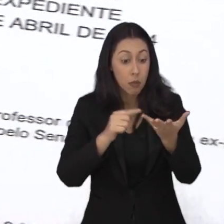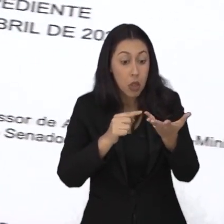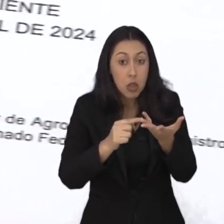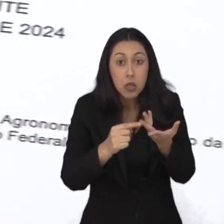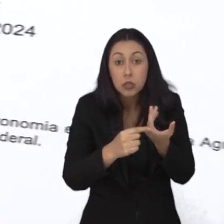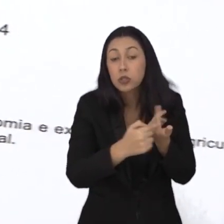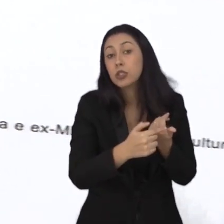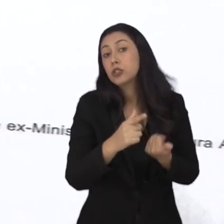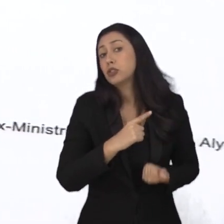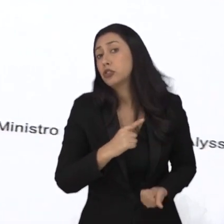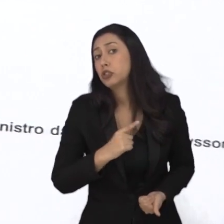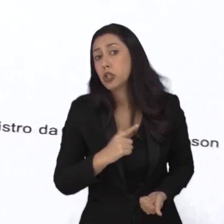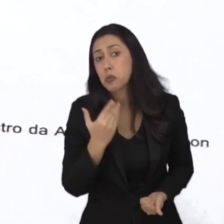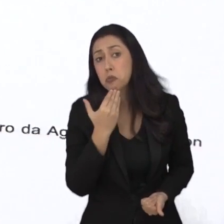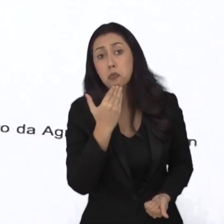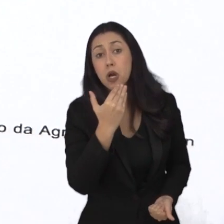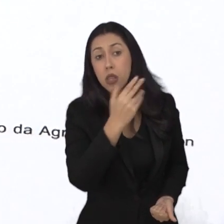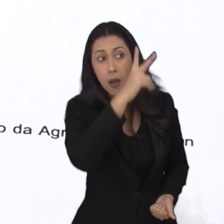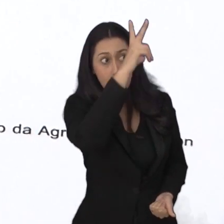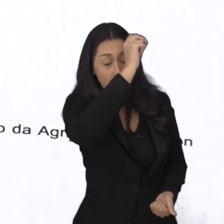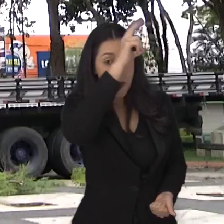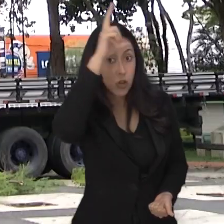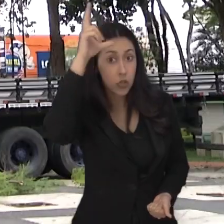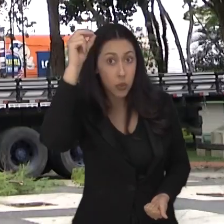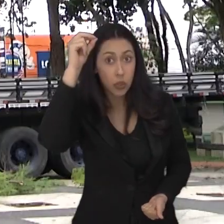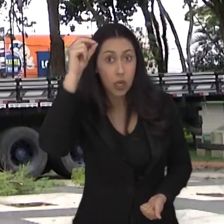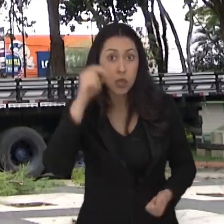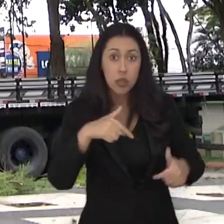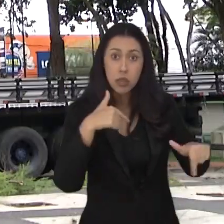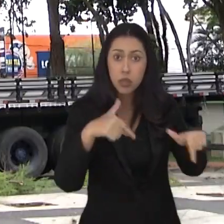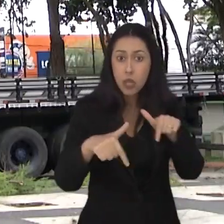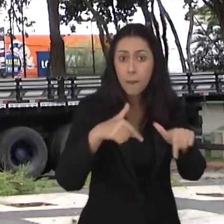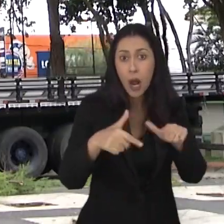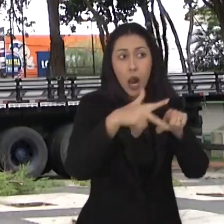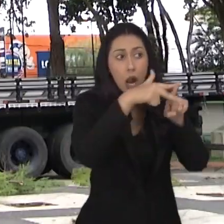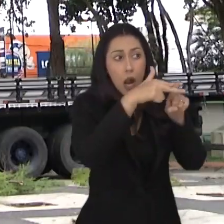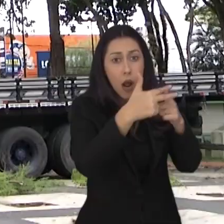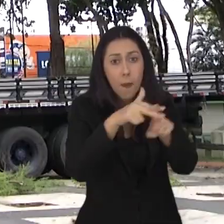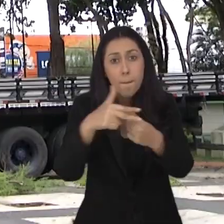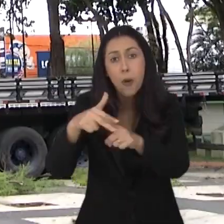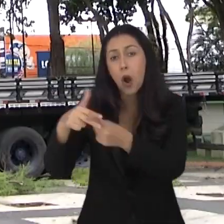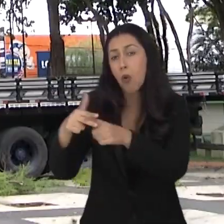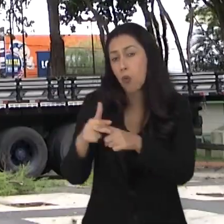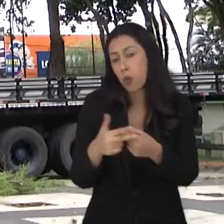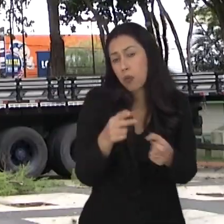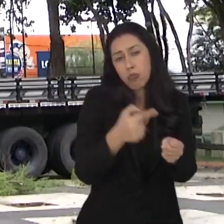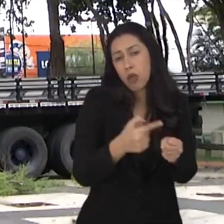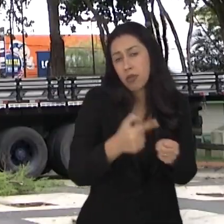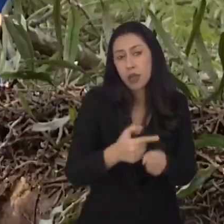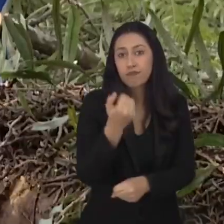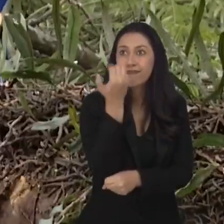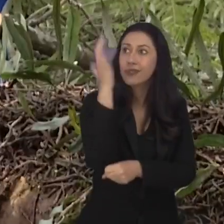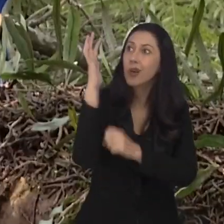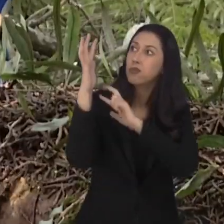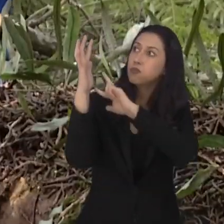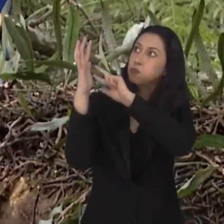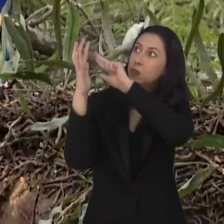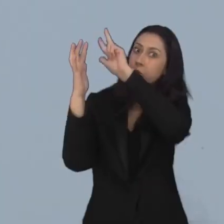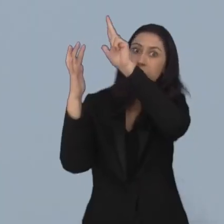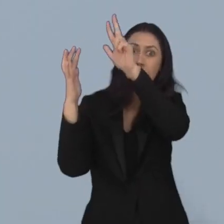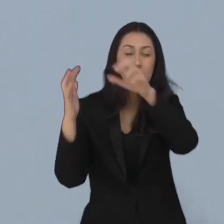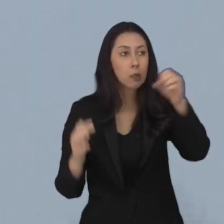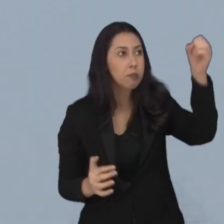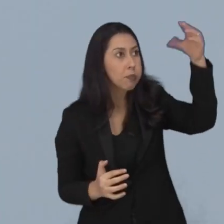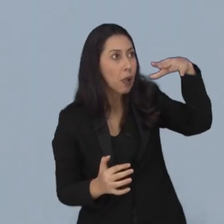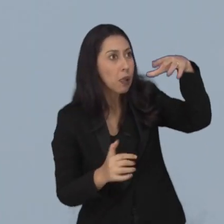Desses pedidos estavam solicitações à Prefeitura para a realização de serviços de manutenção pública na cidade, como podas de